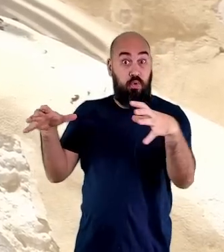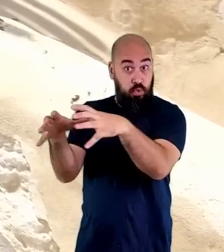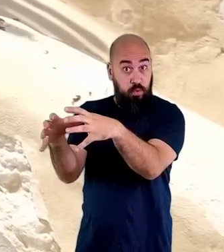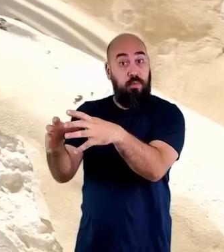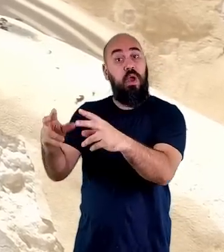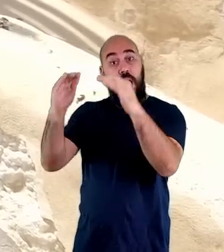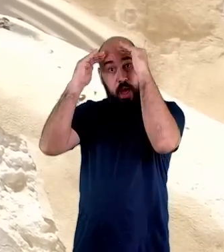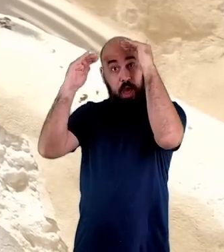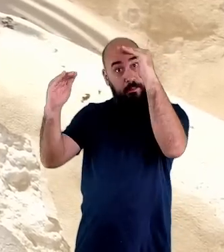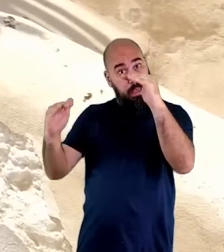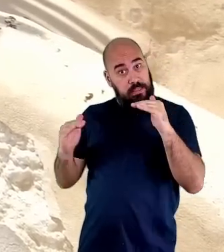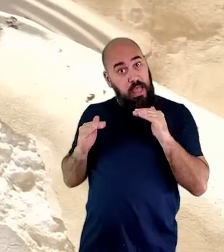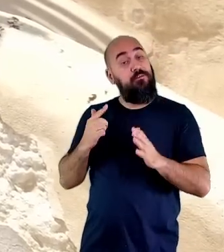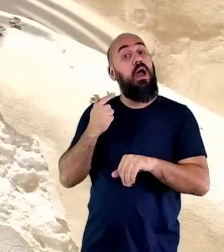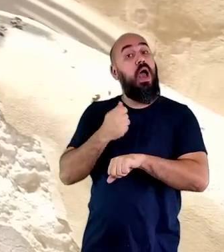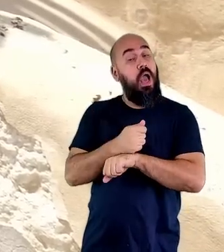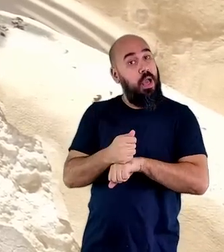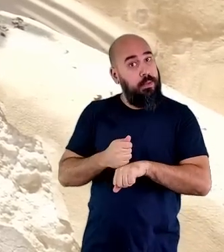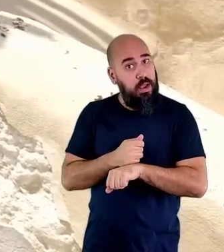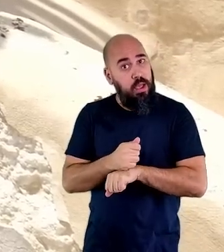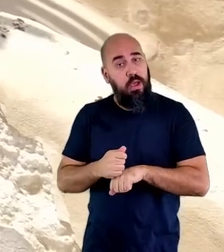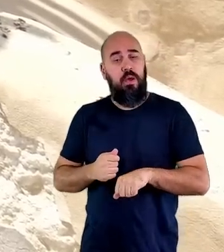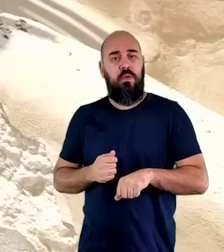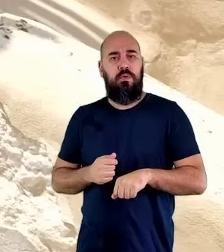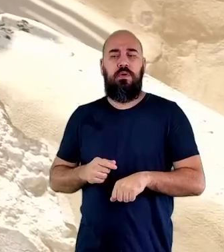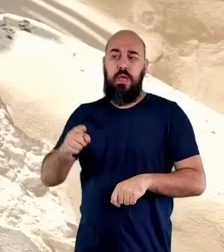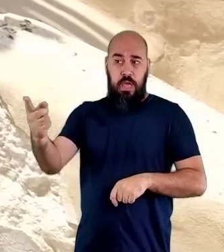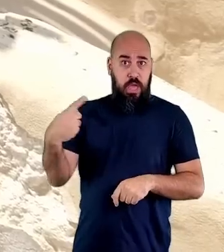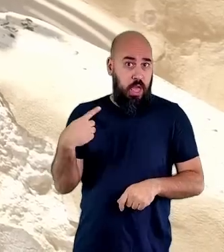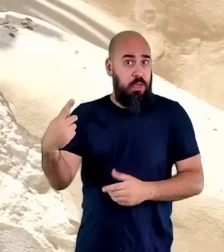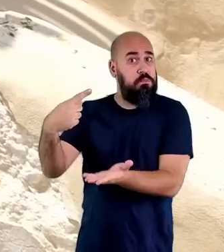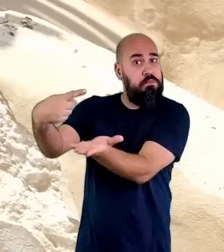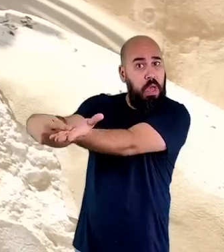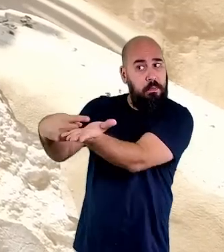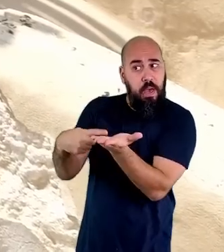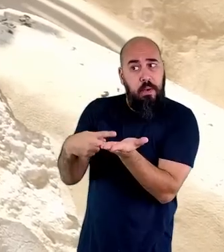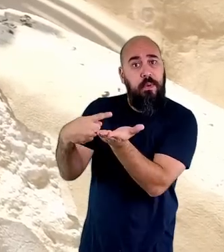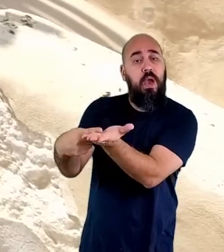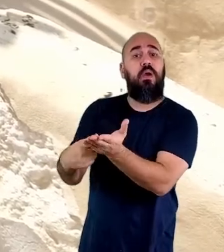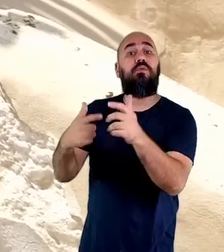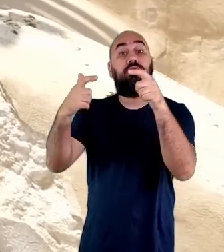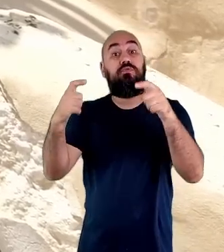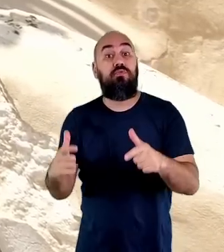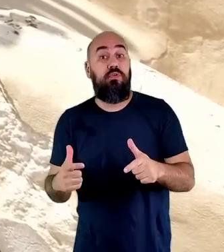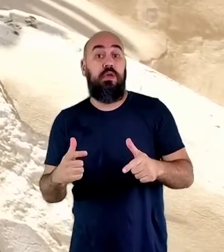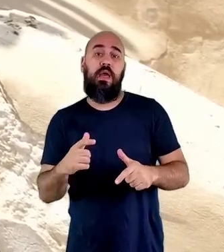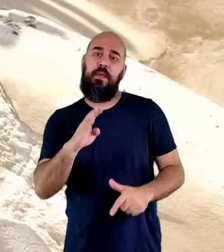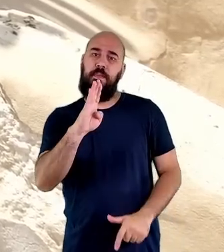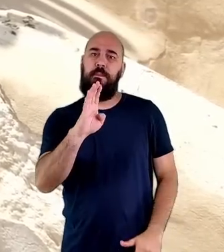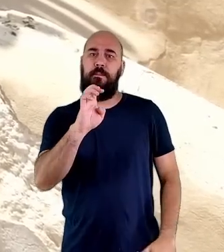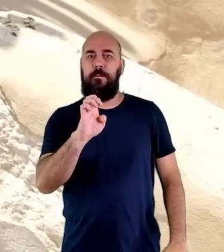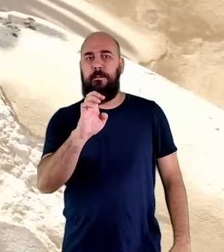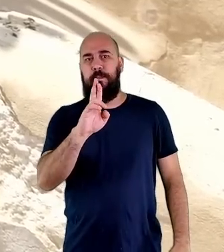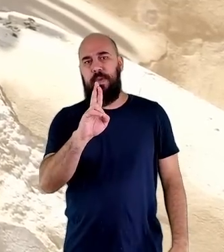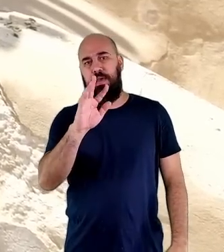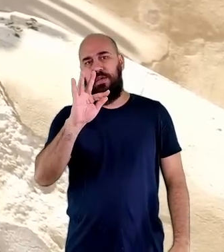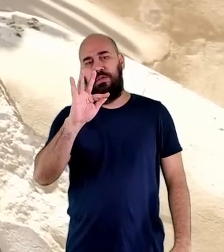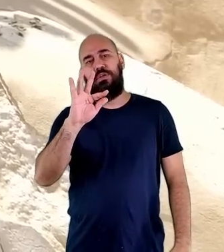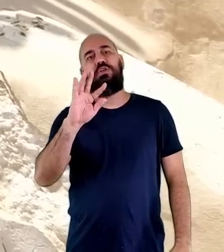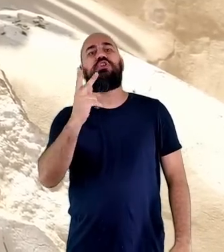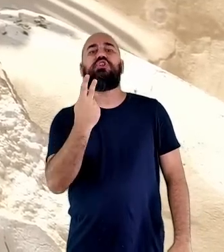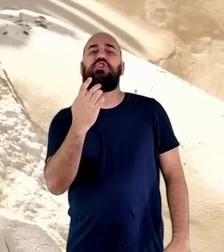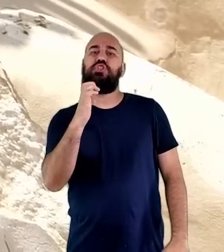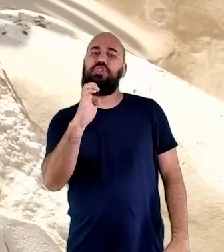tribal, mesmo que fosse um nômade. E aqui eles fizeram um acordo num lugar que era chamado de Beersheba, porque foi o